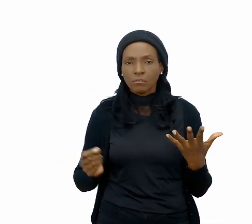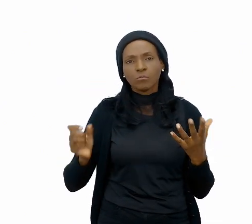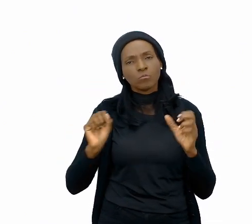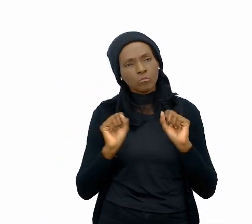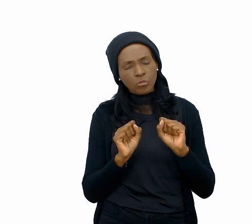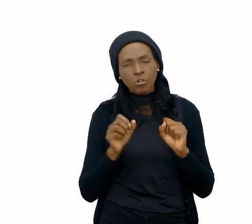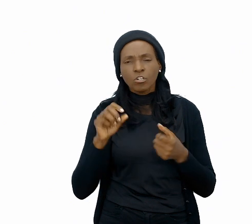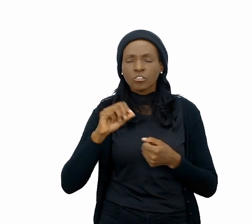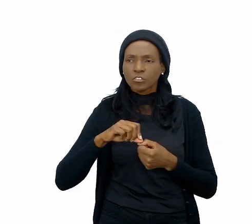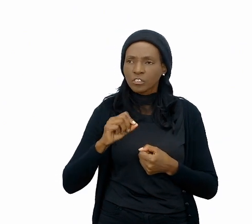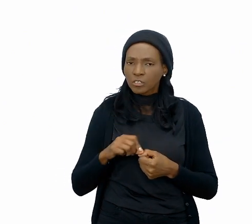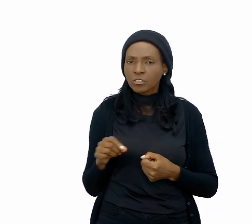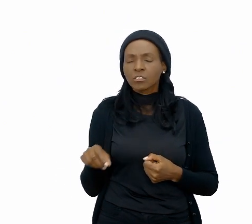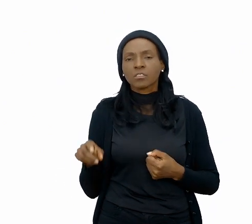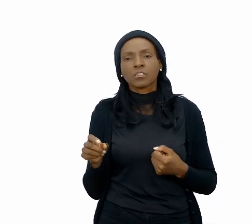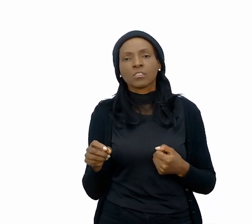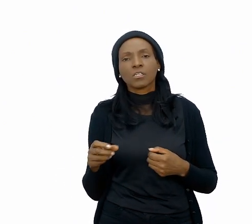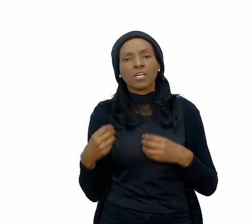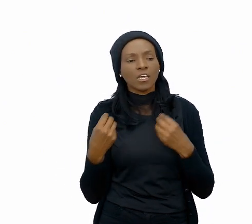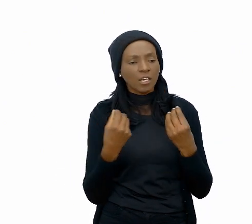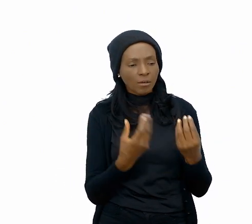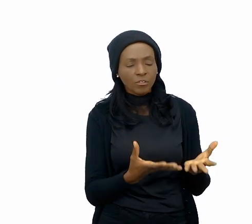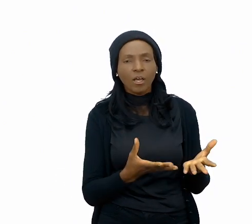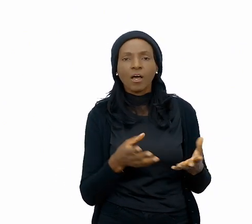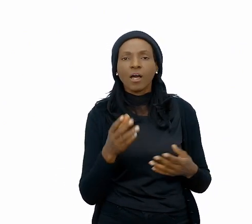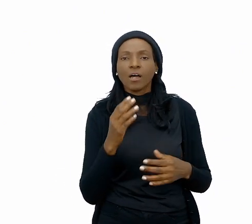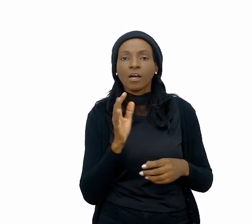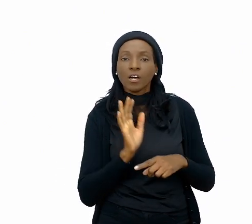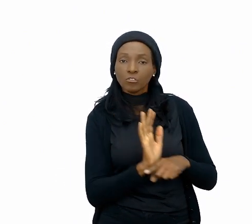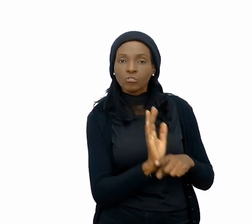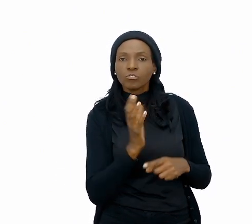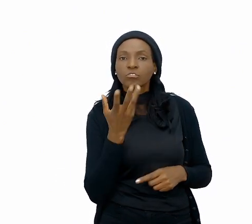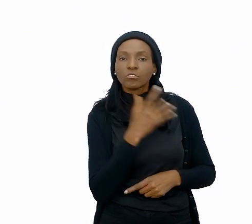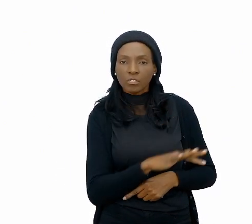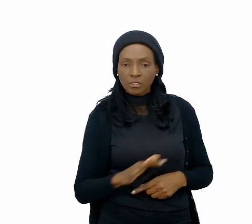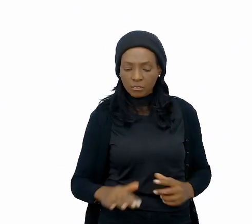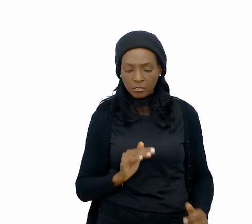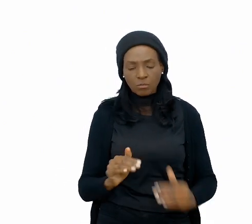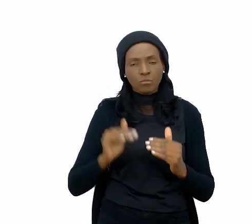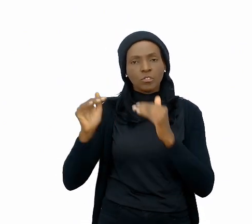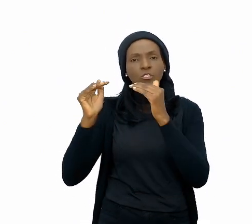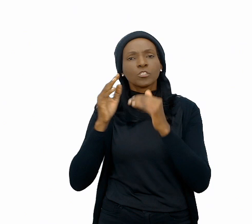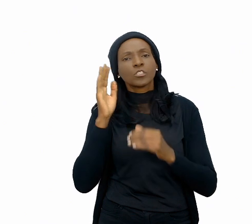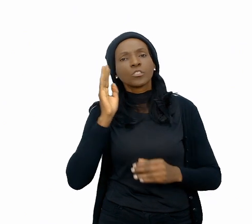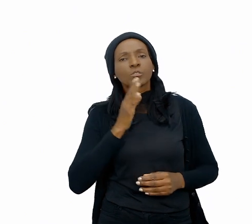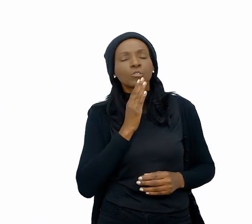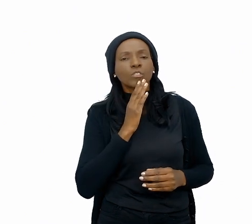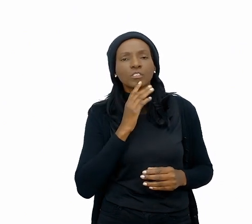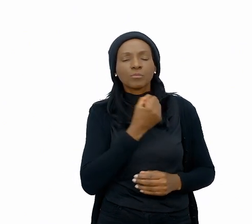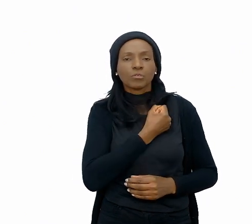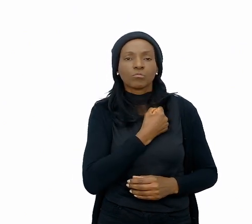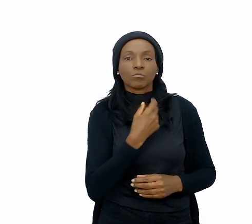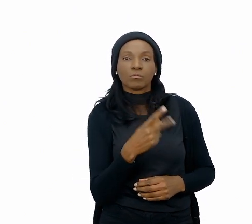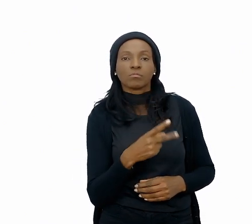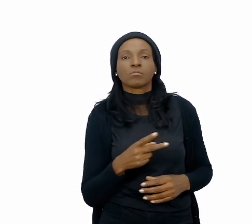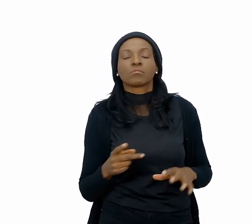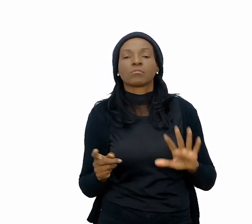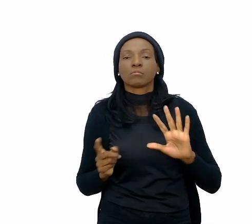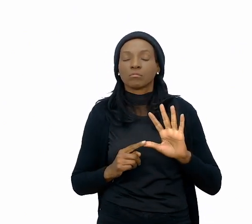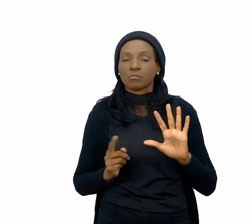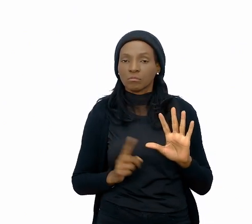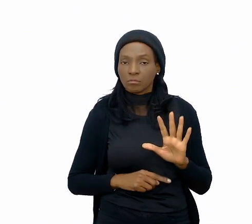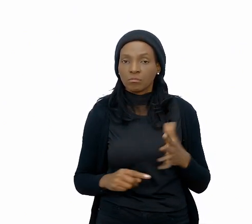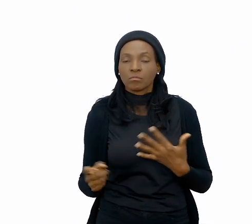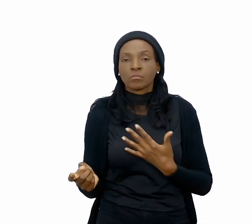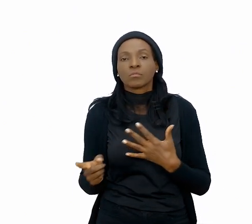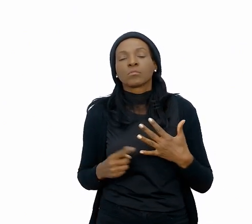pode realizar para as crianças avançarem os conhecimentos numéricos delas, né? E no quinto